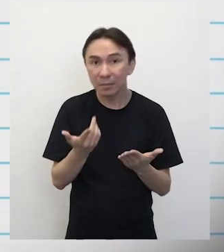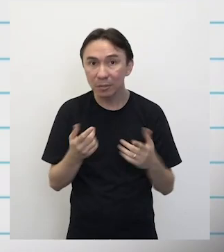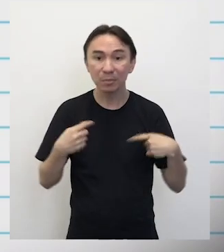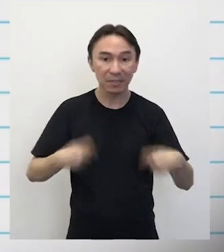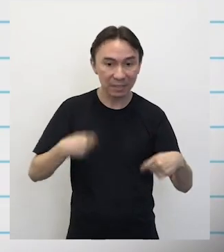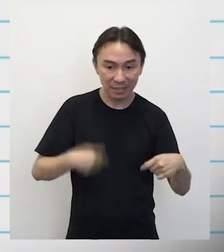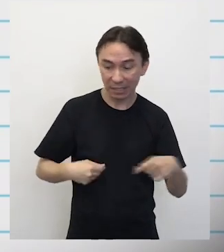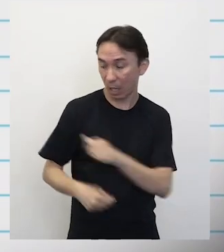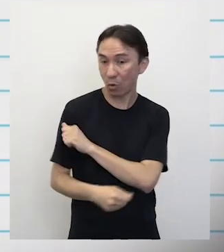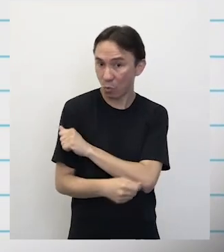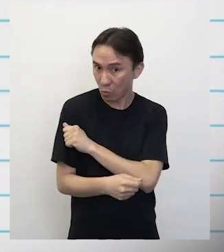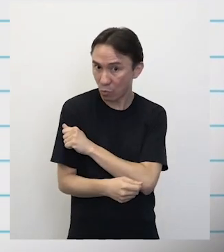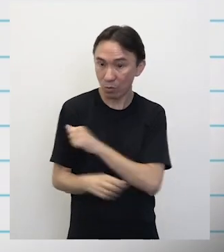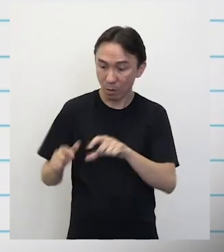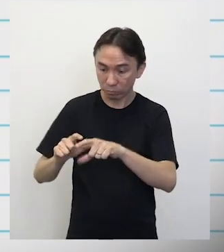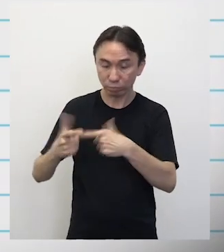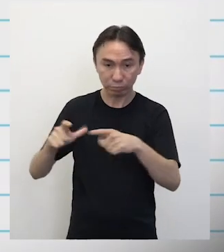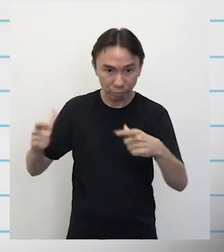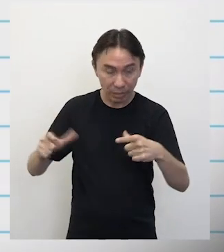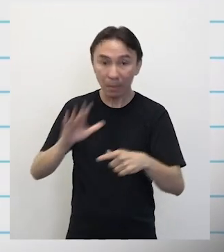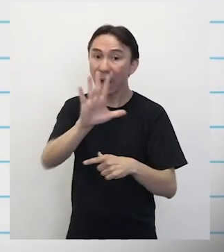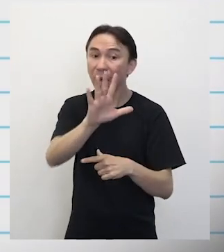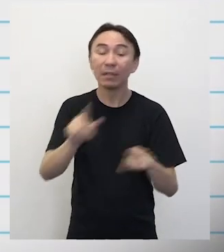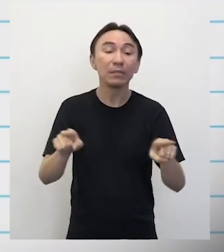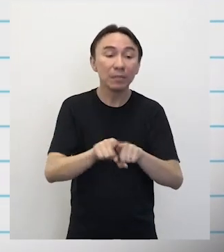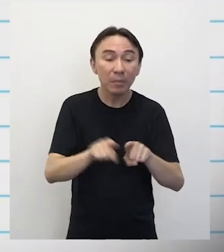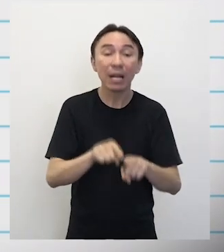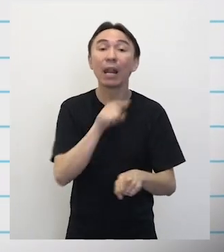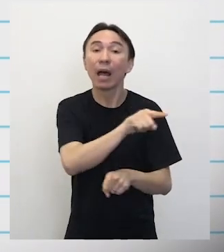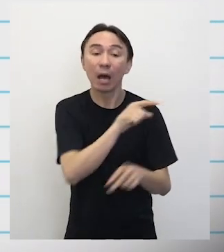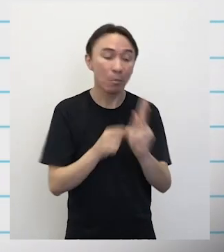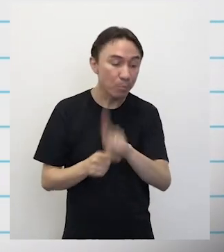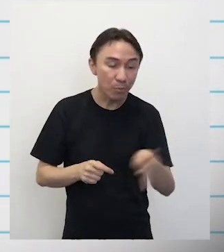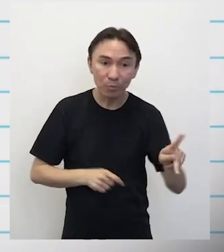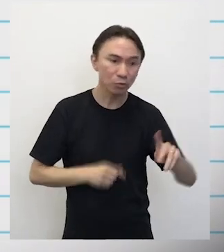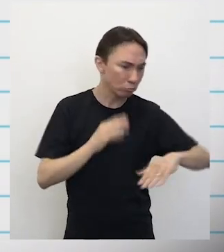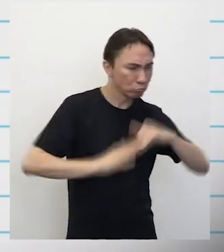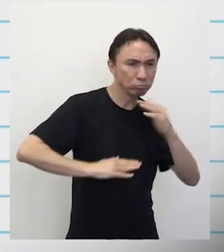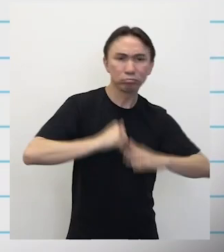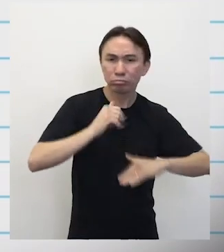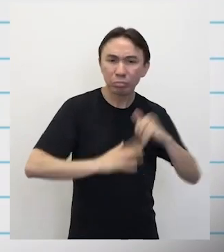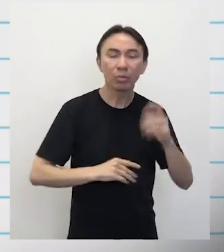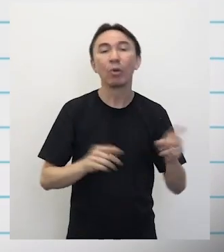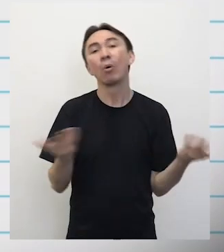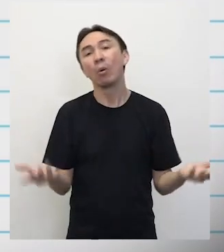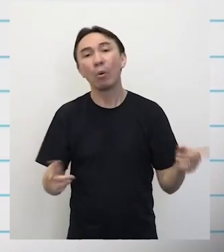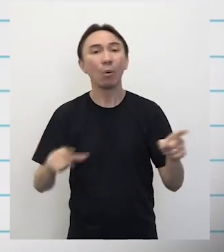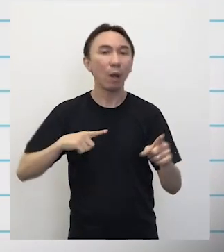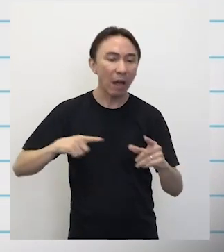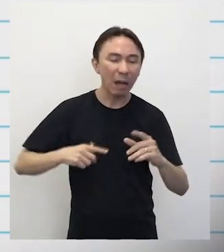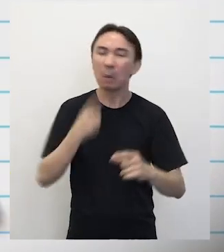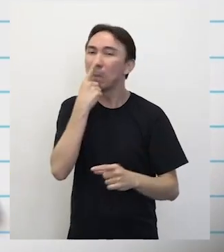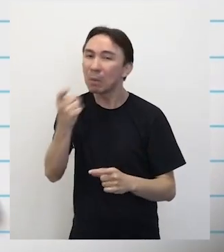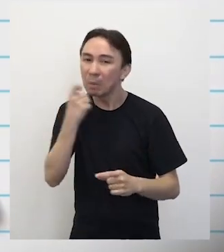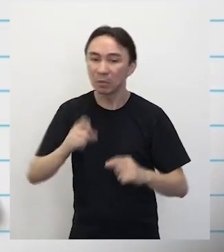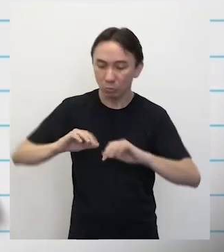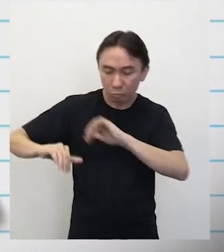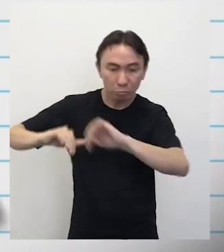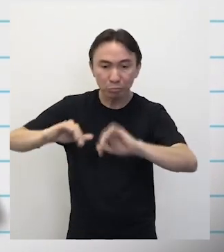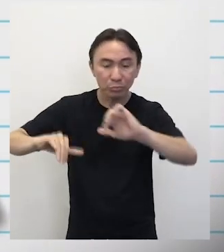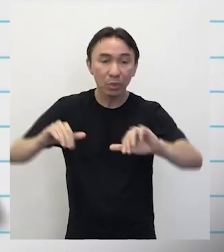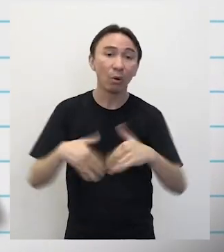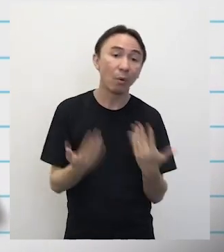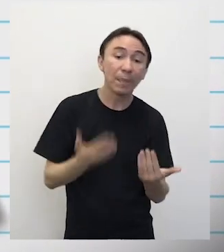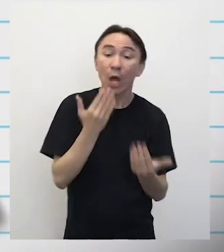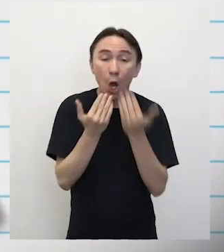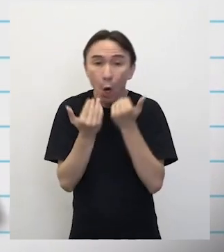do número de estudantes, há também uma capacitação dos professores, ou um programa de coleta seletiva de resíduos, ou uma refeição mais